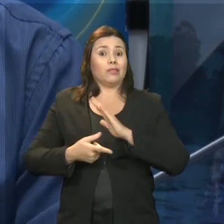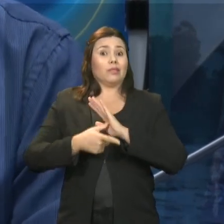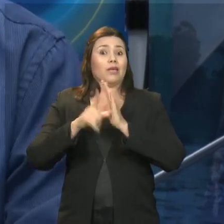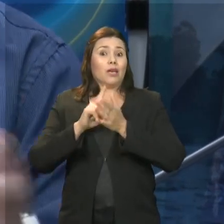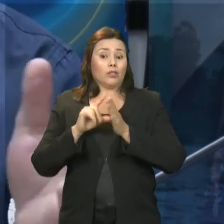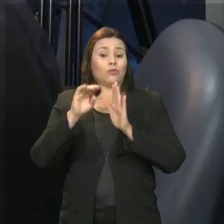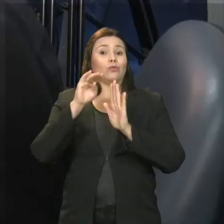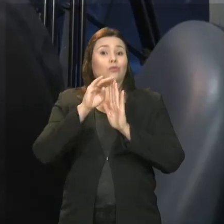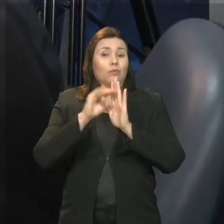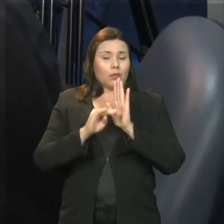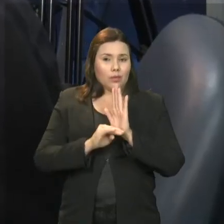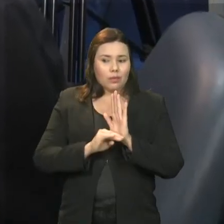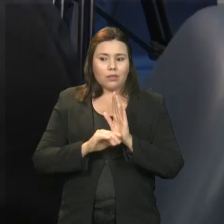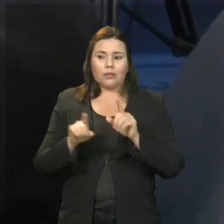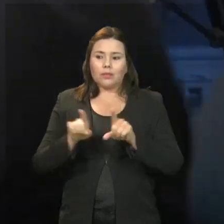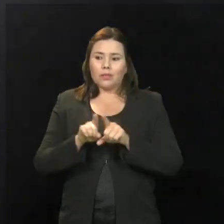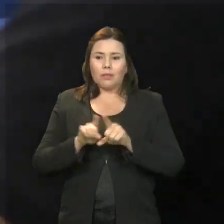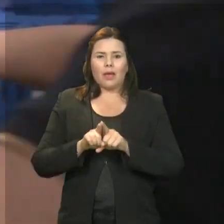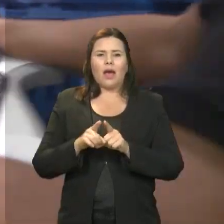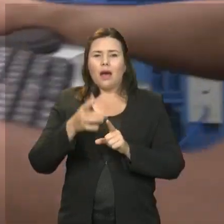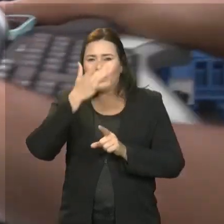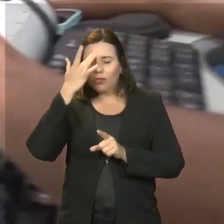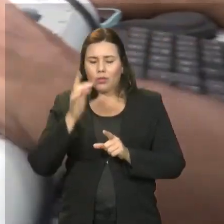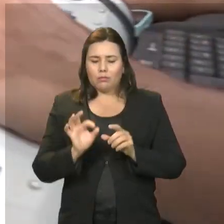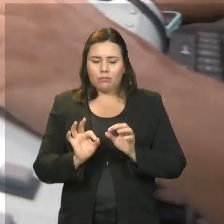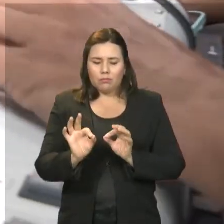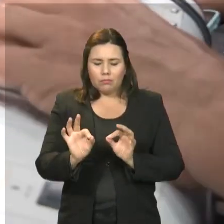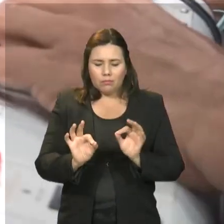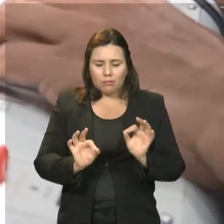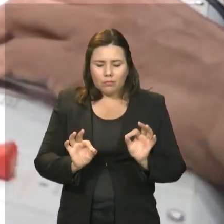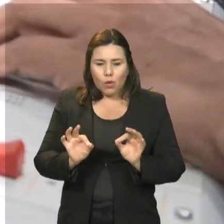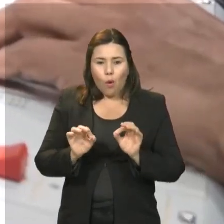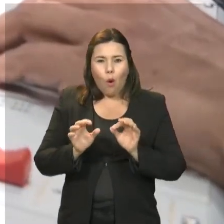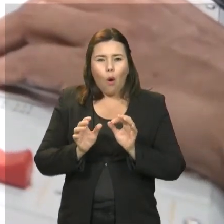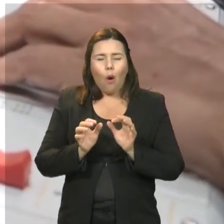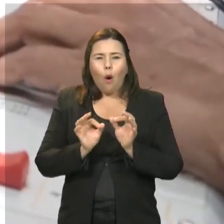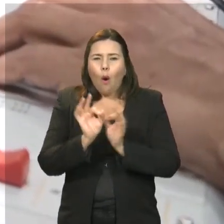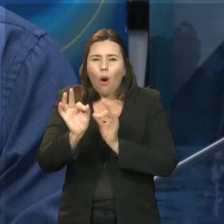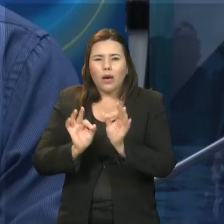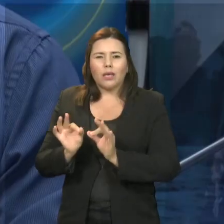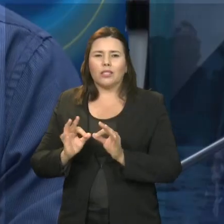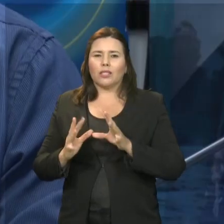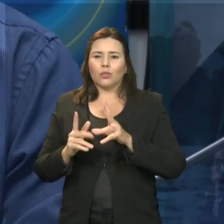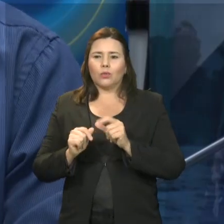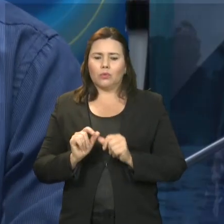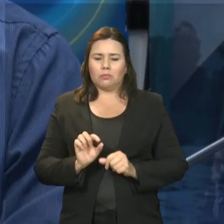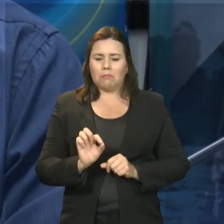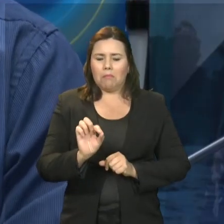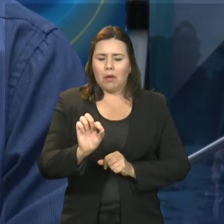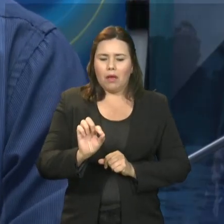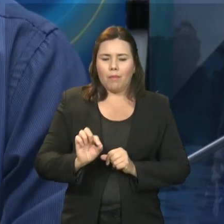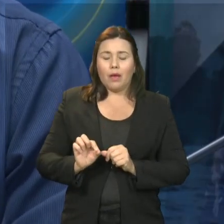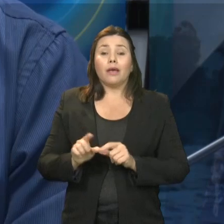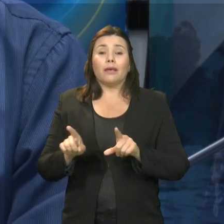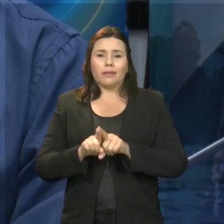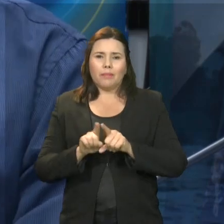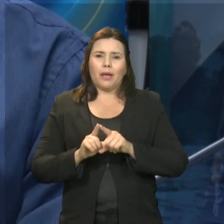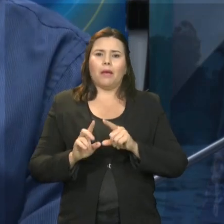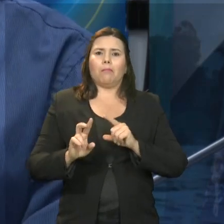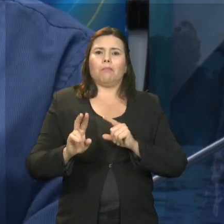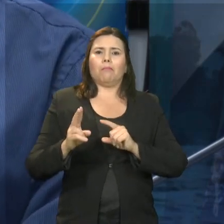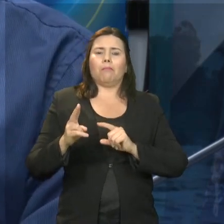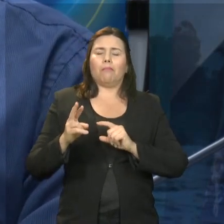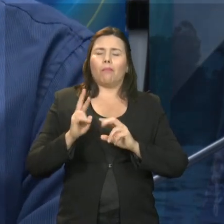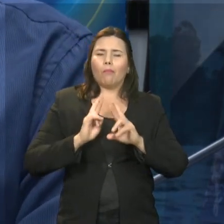do programa. O operador de áudio que está hoje em participação mesmo no programa, dialogando todo o tempo, trocando ideia também com a gente.